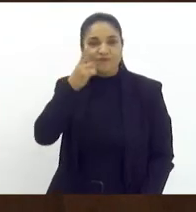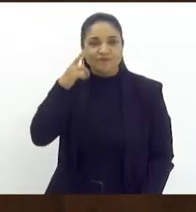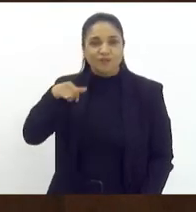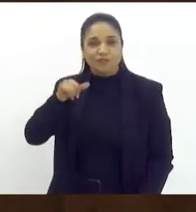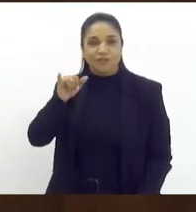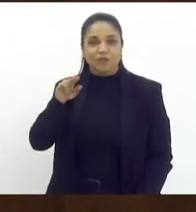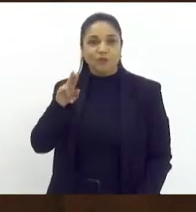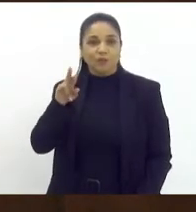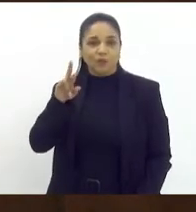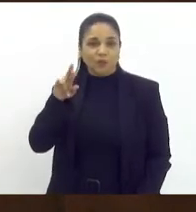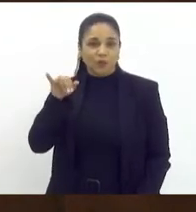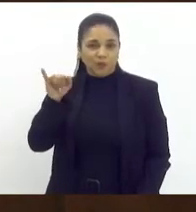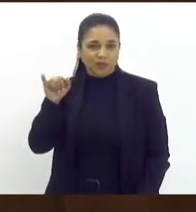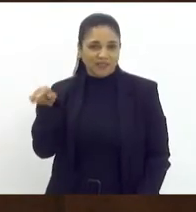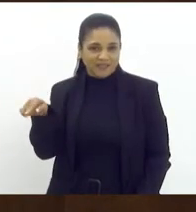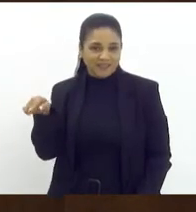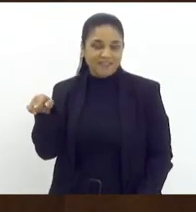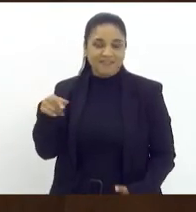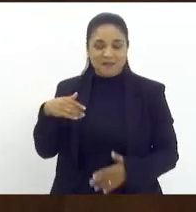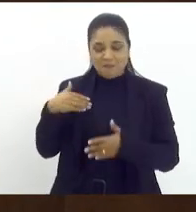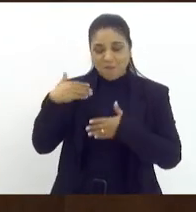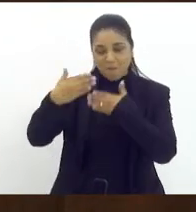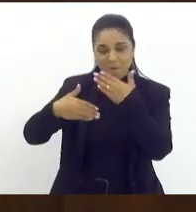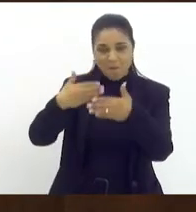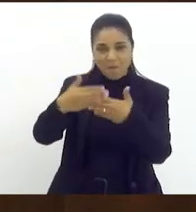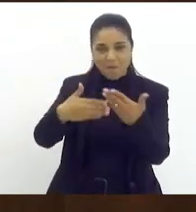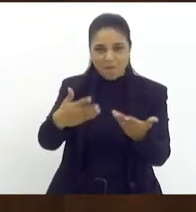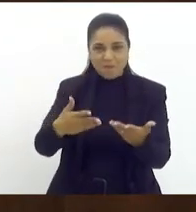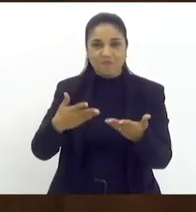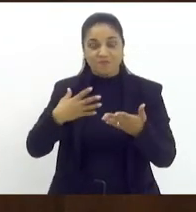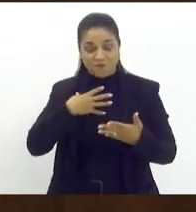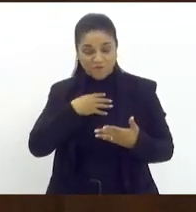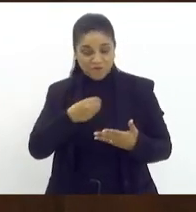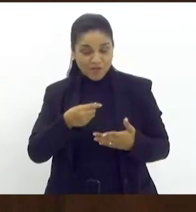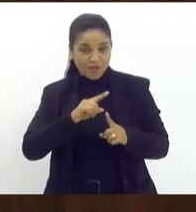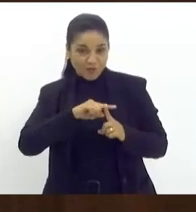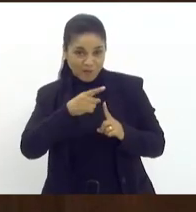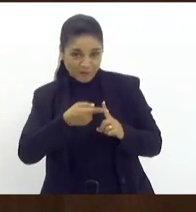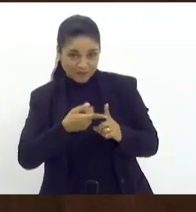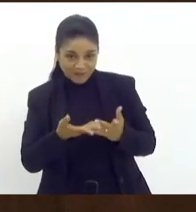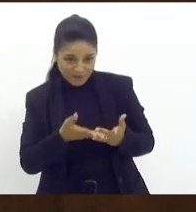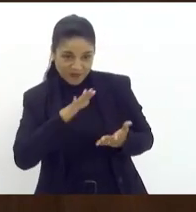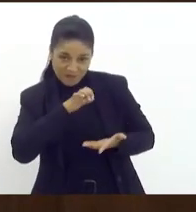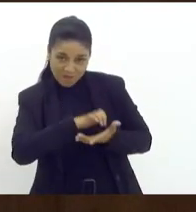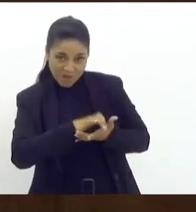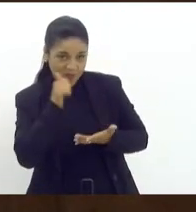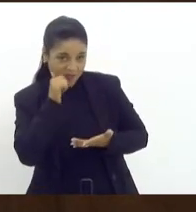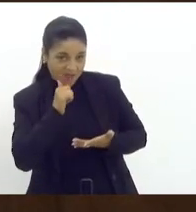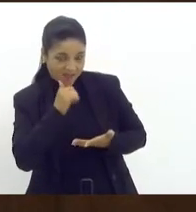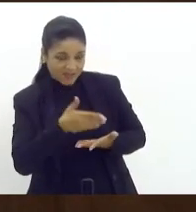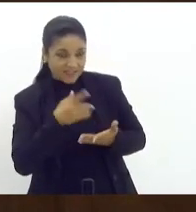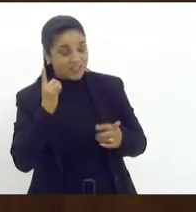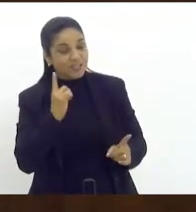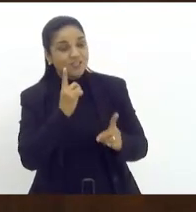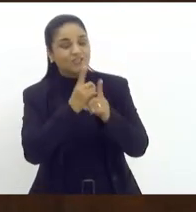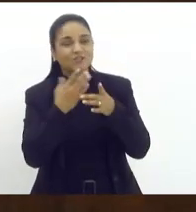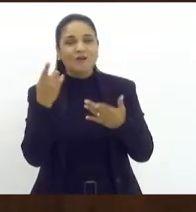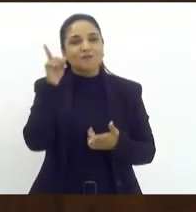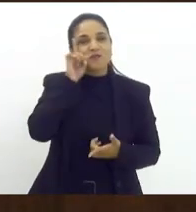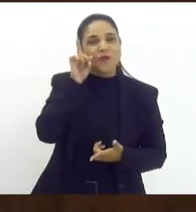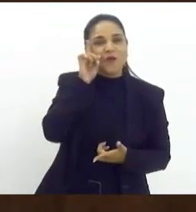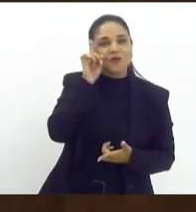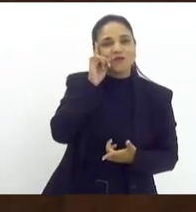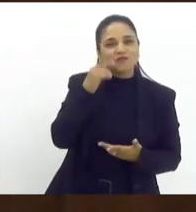tá em pleno processo de produção de filhos e se descobre a cada dia